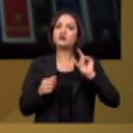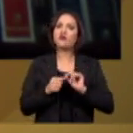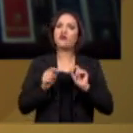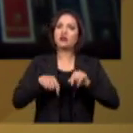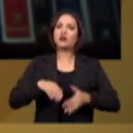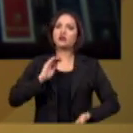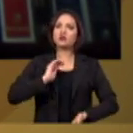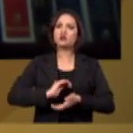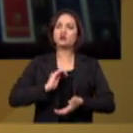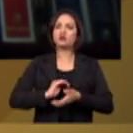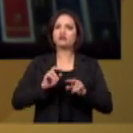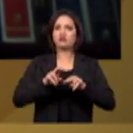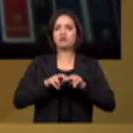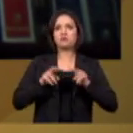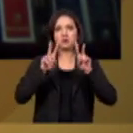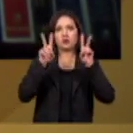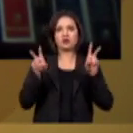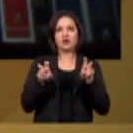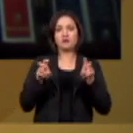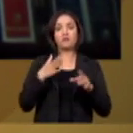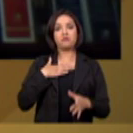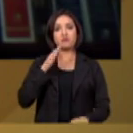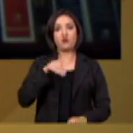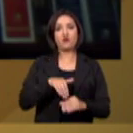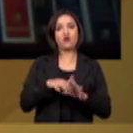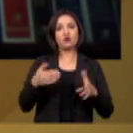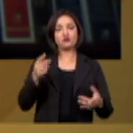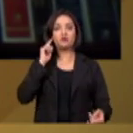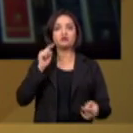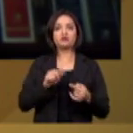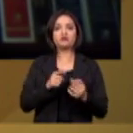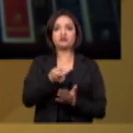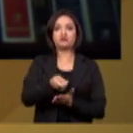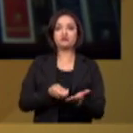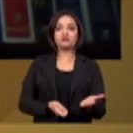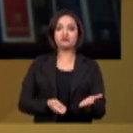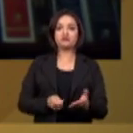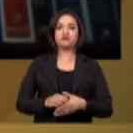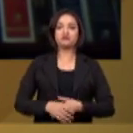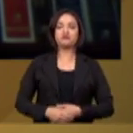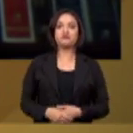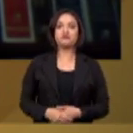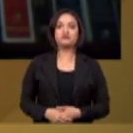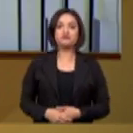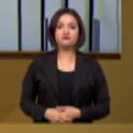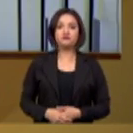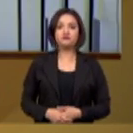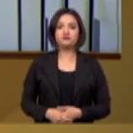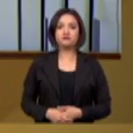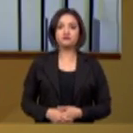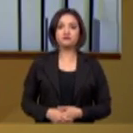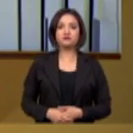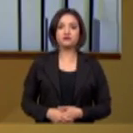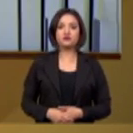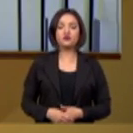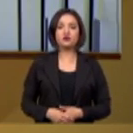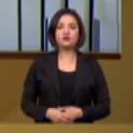e eu acompanho o voto do eminente ministro marco aurélio